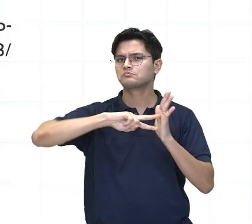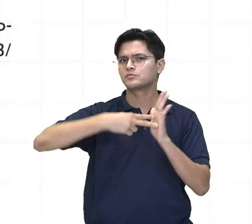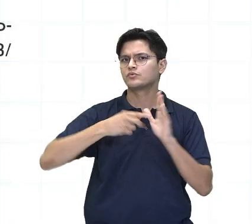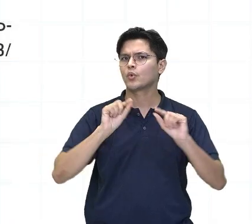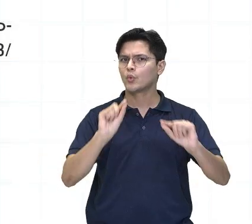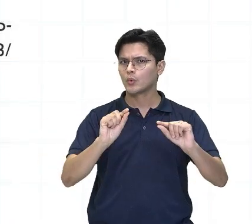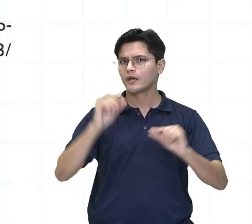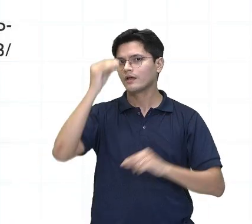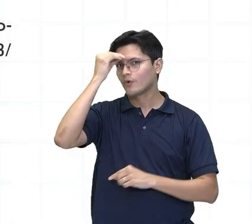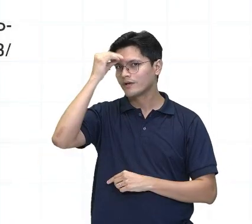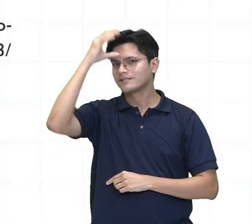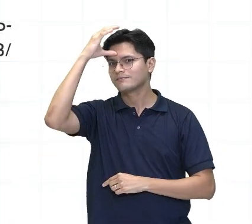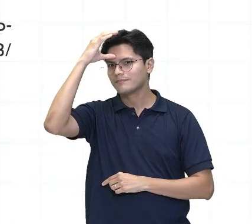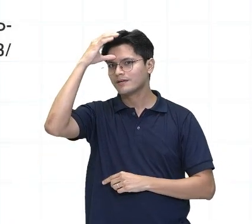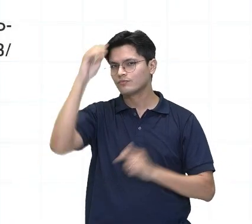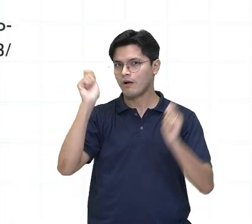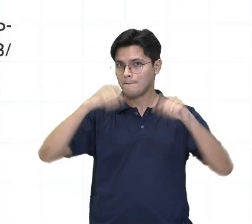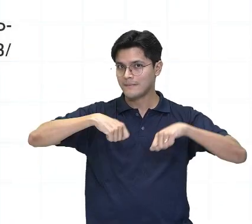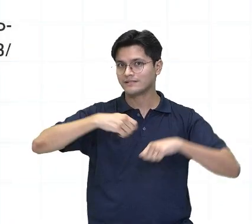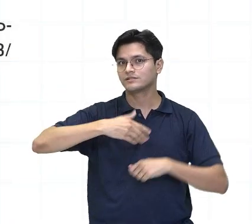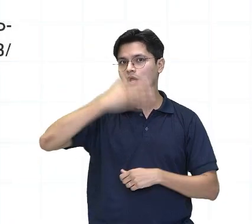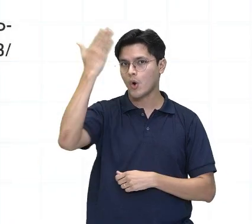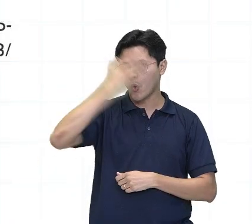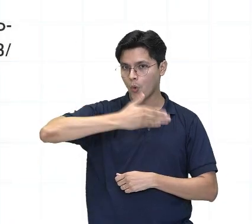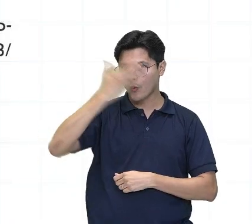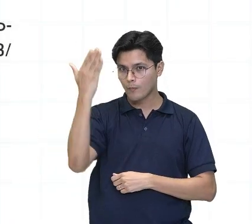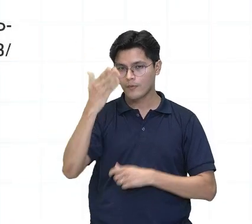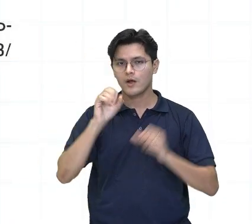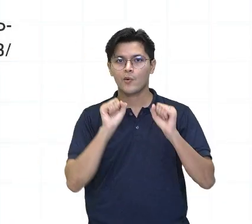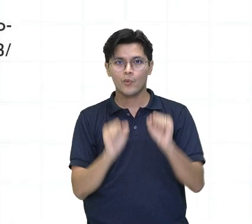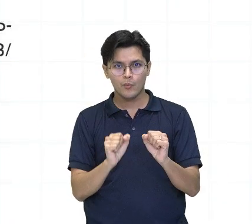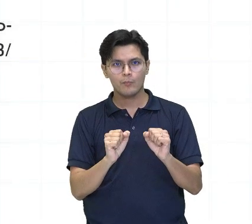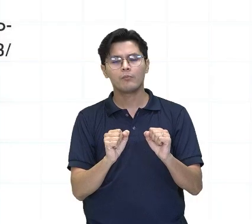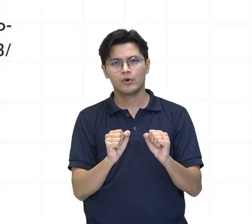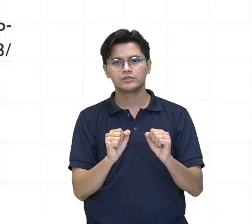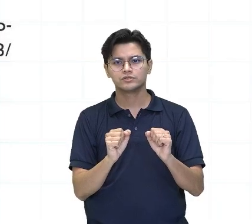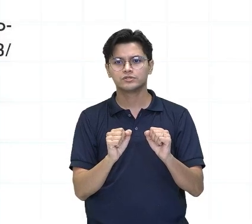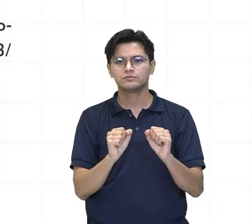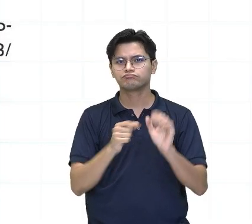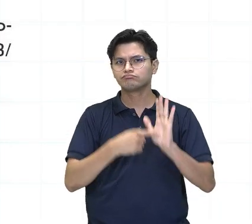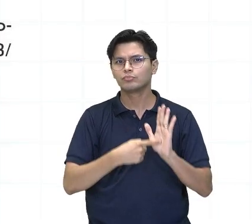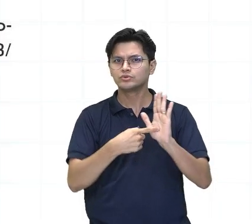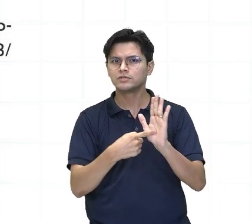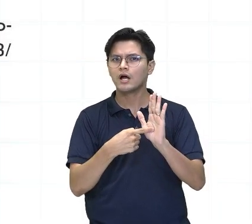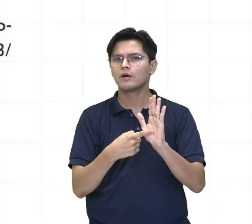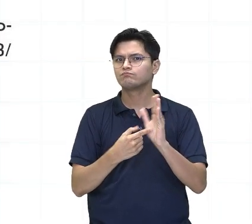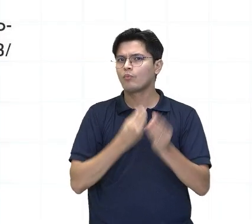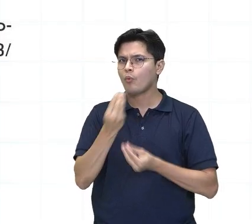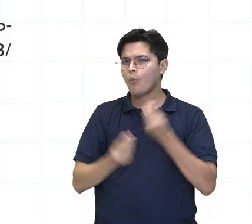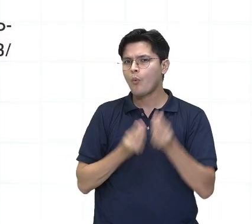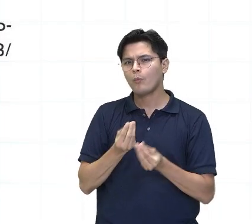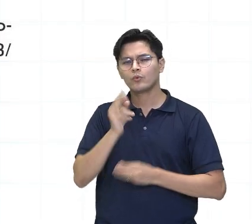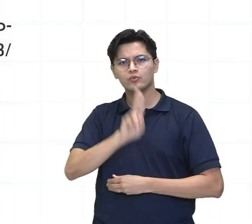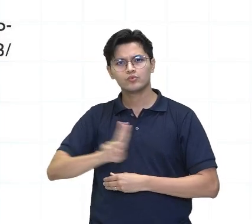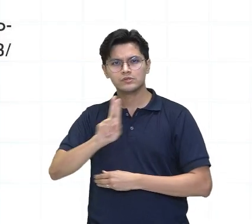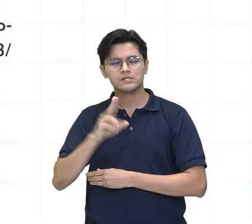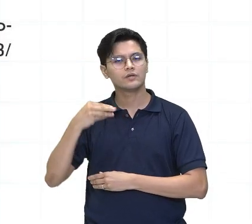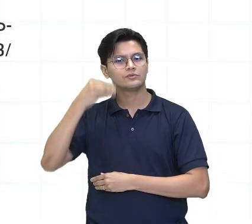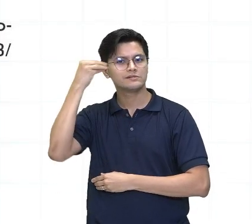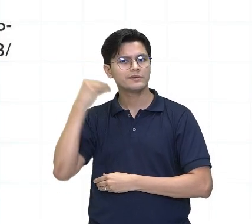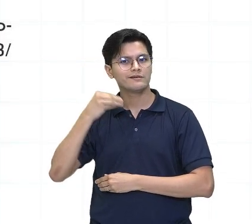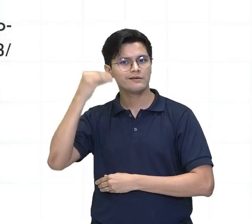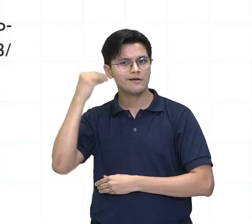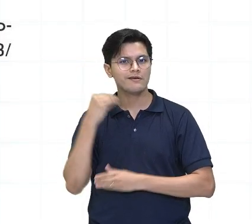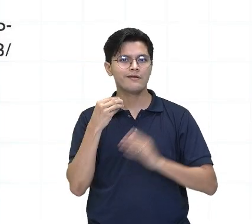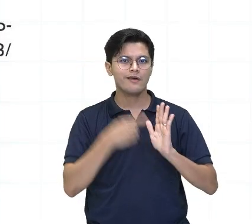conhecimento comprovado que pode ser expressado, tá bom? Por meio de uma demonstração